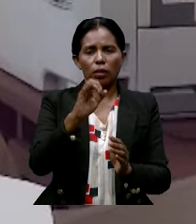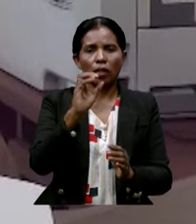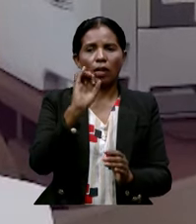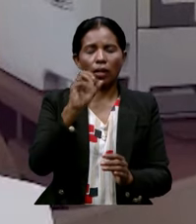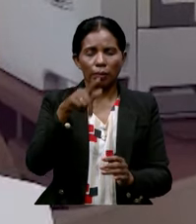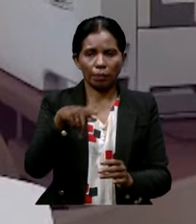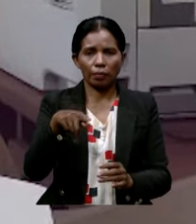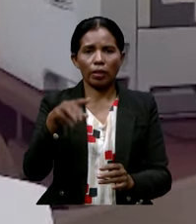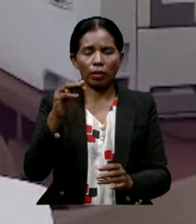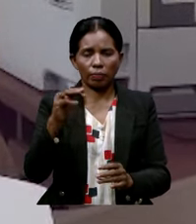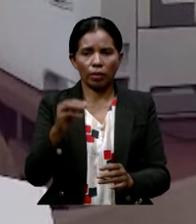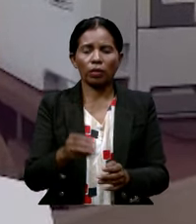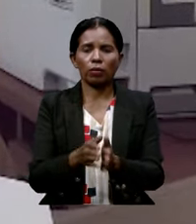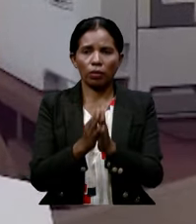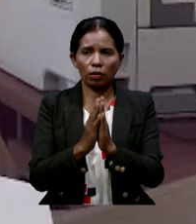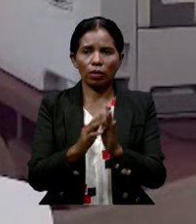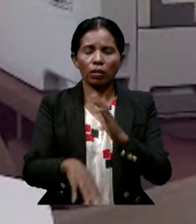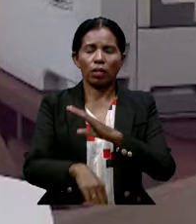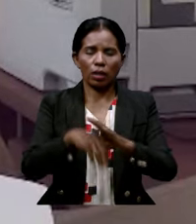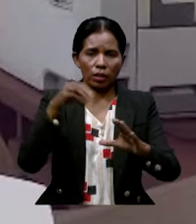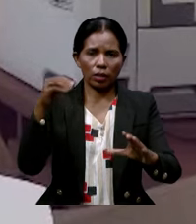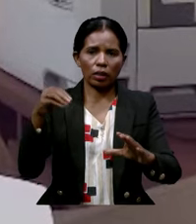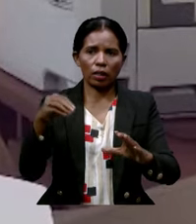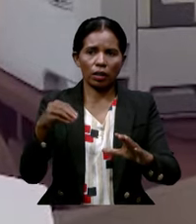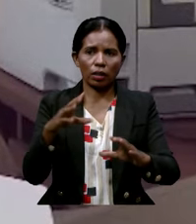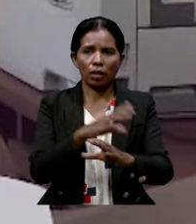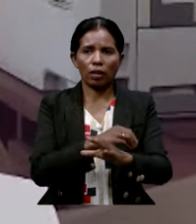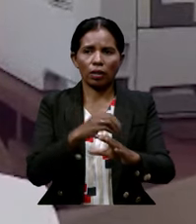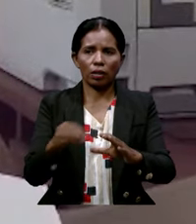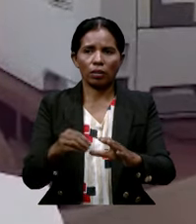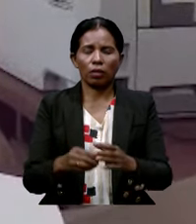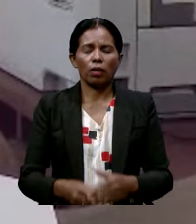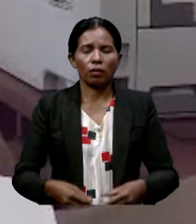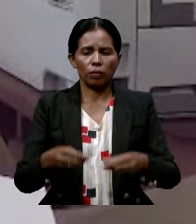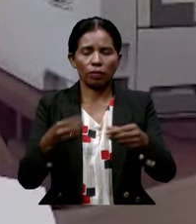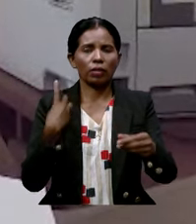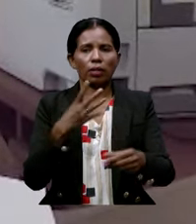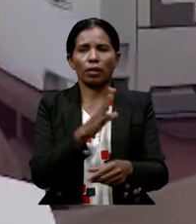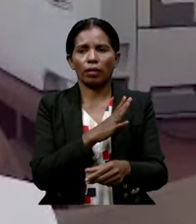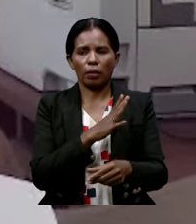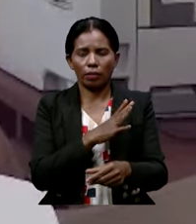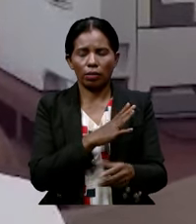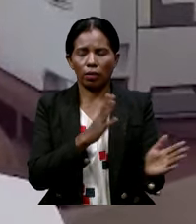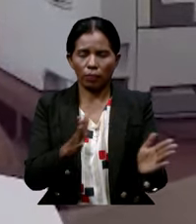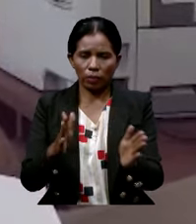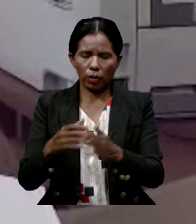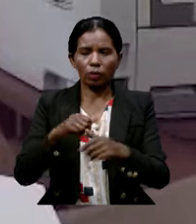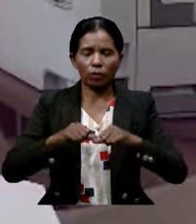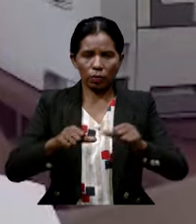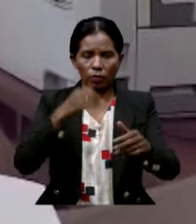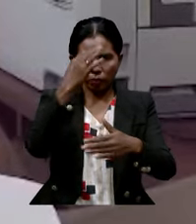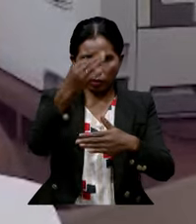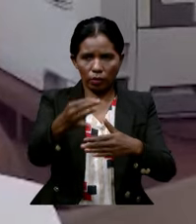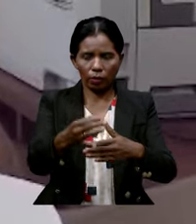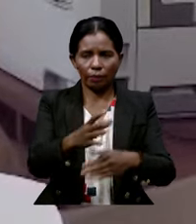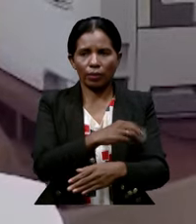atu hasai kera ho mandado detención. Ira makit heide nina proceso punto samba oi